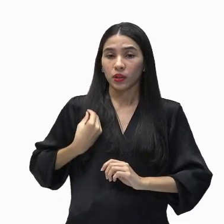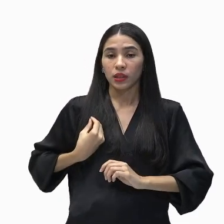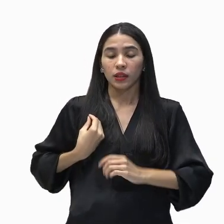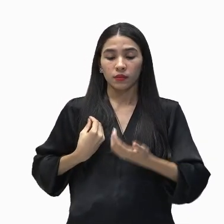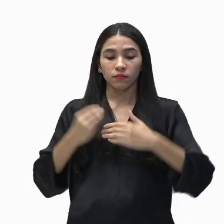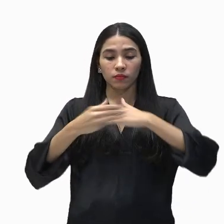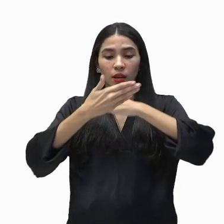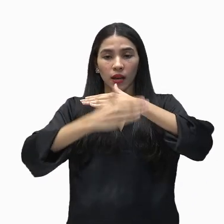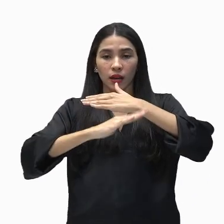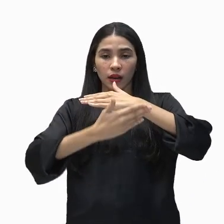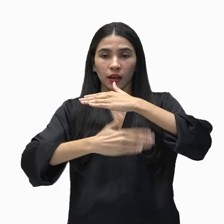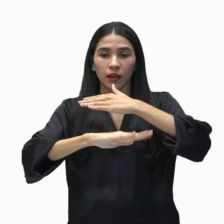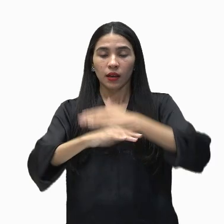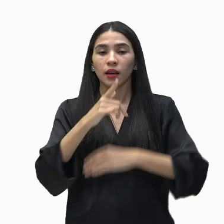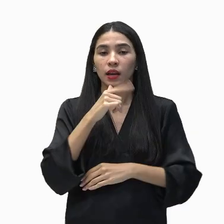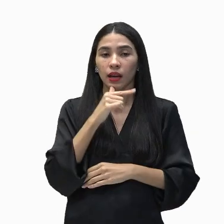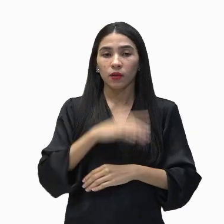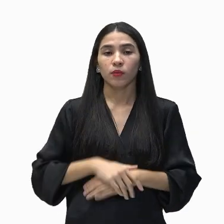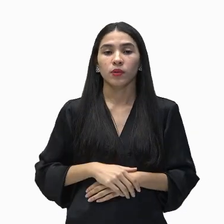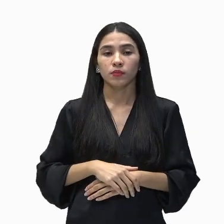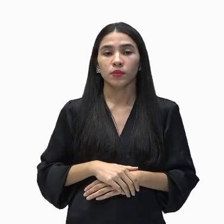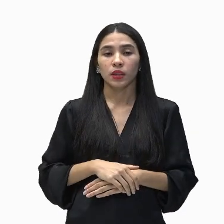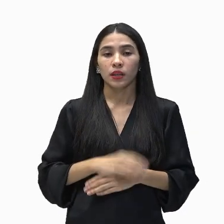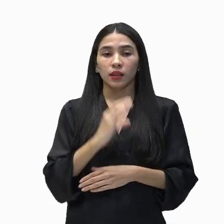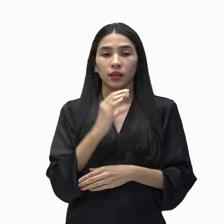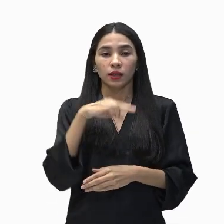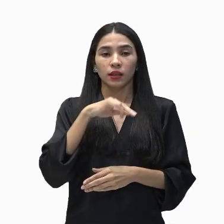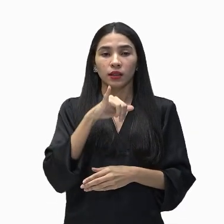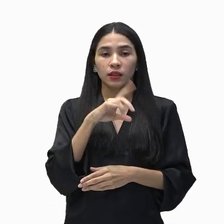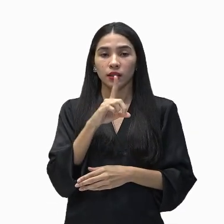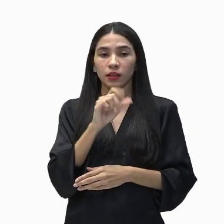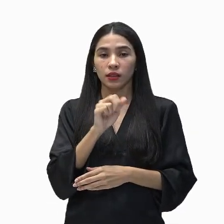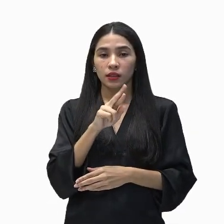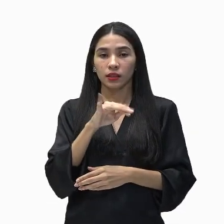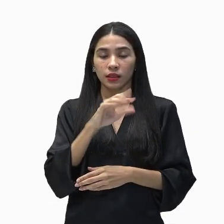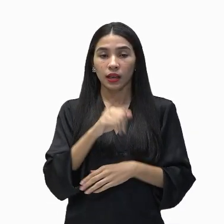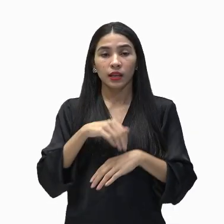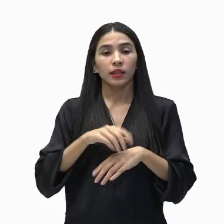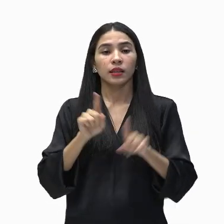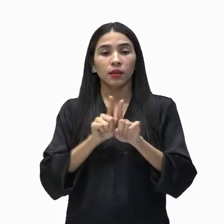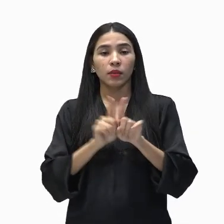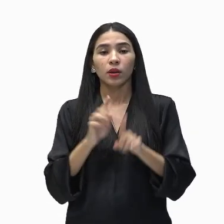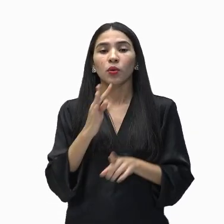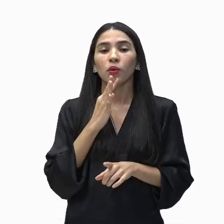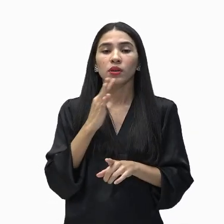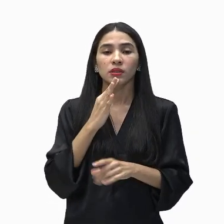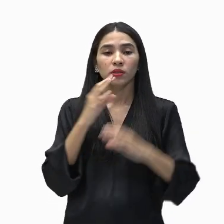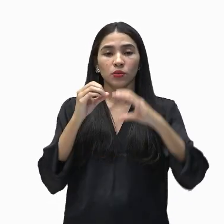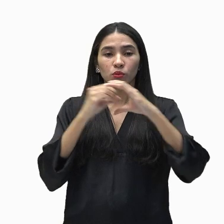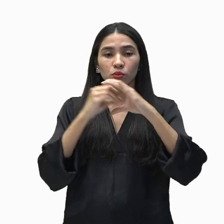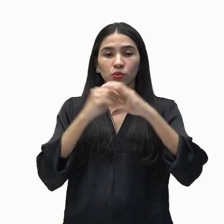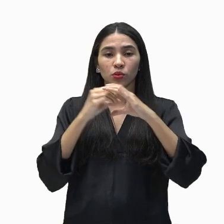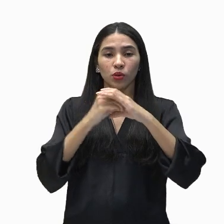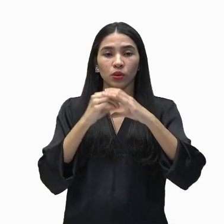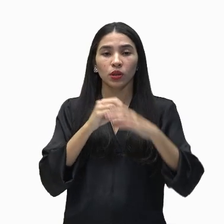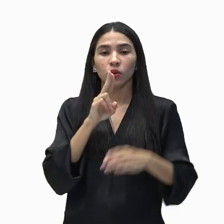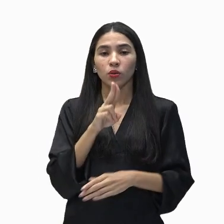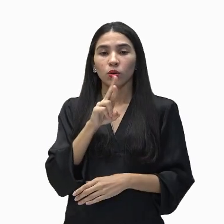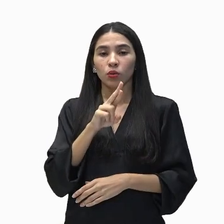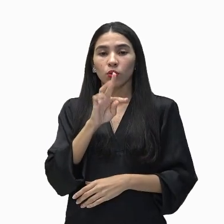filo Quinidária, do reino Animalia, e eles são conhecidos por possuírem células urtigantes